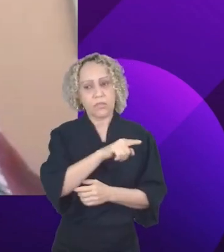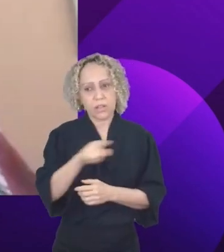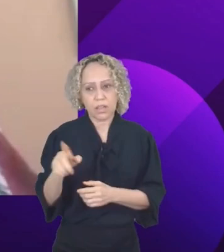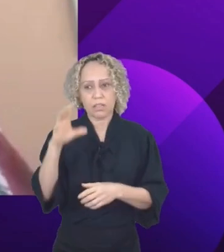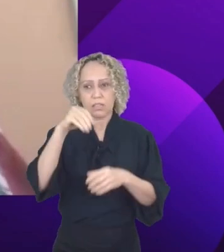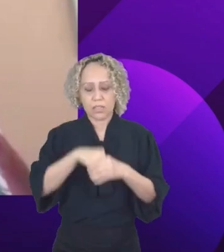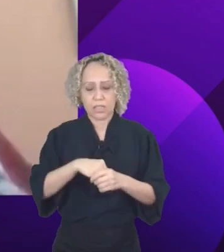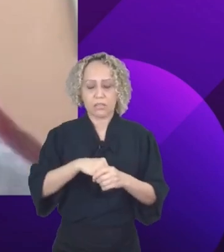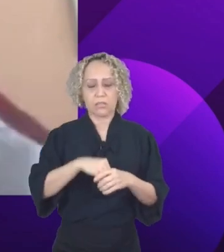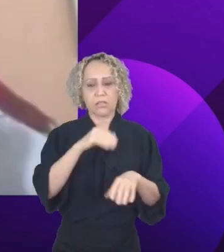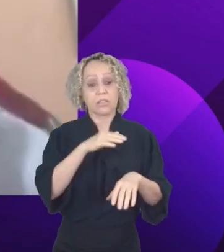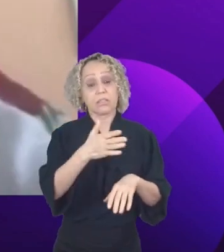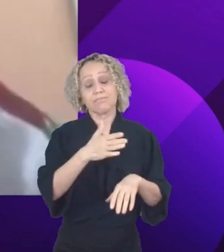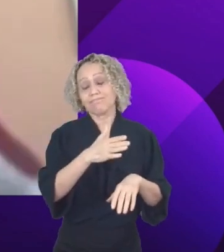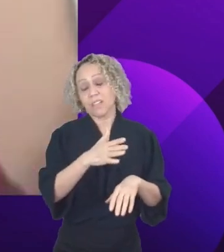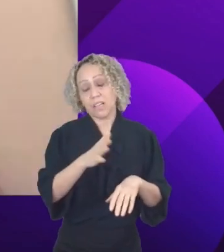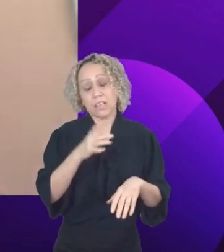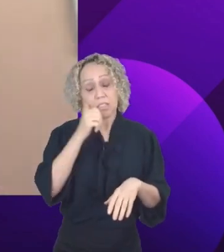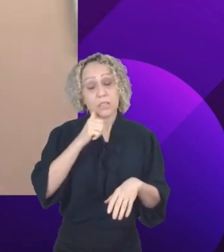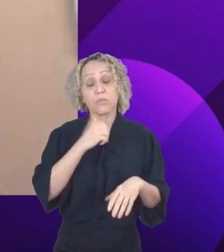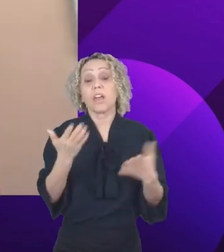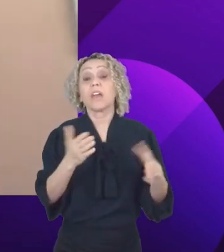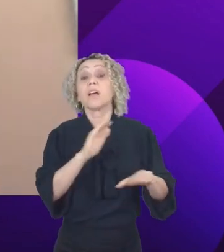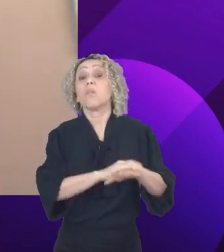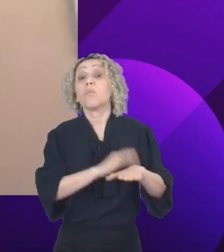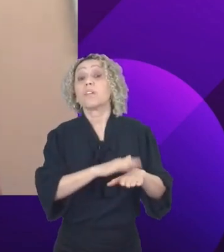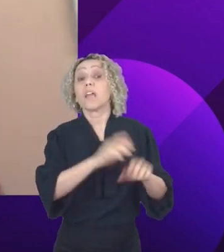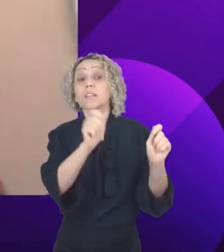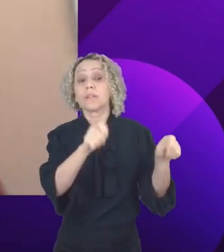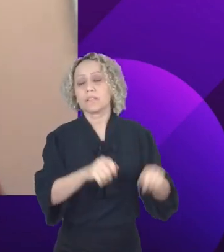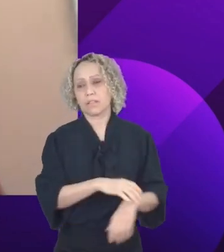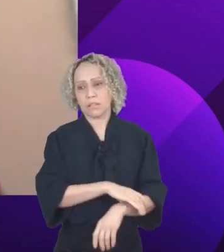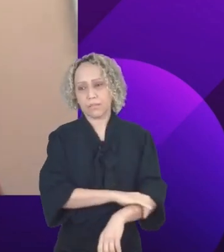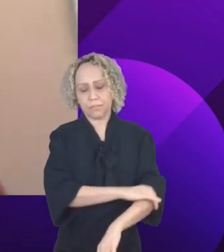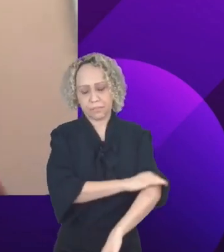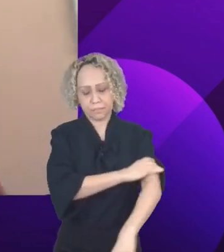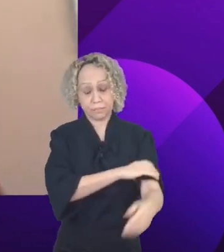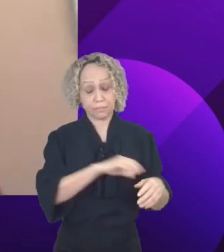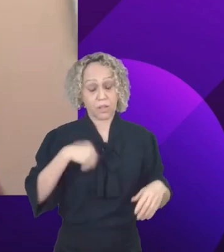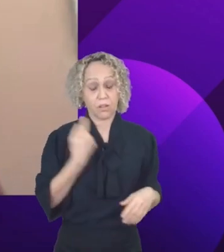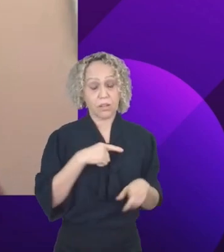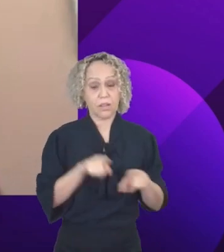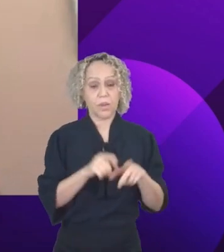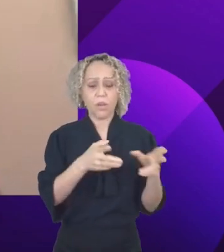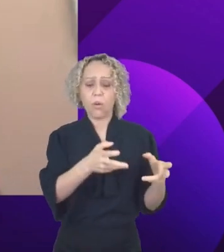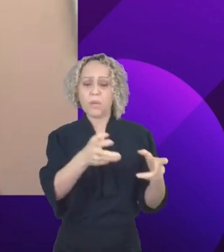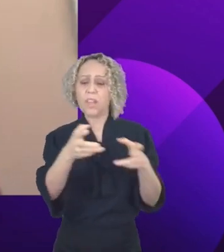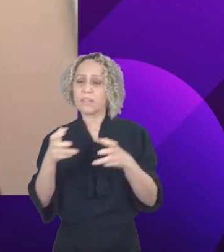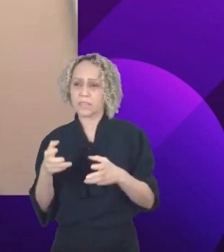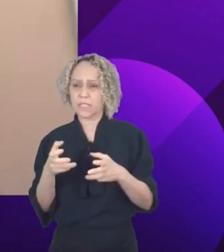mulheres dentro das suas necessidades. O que ainda nós observamos que nem